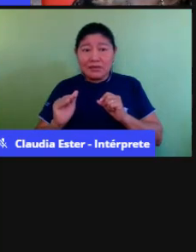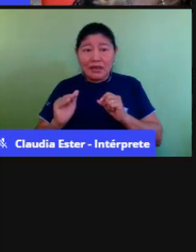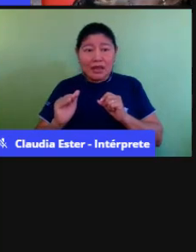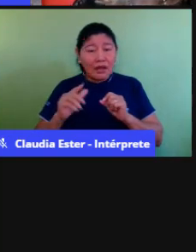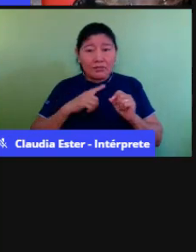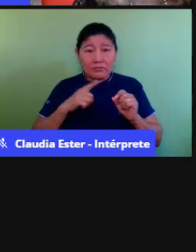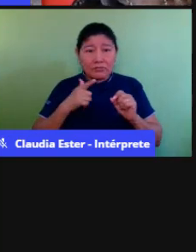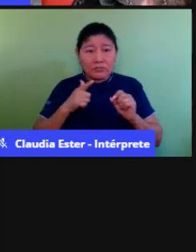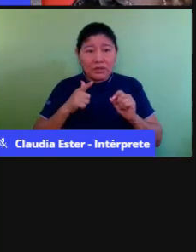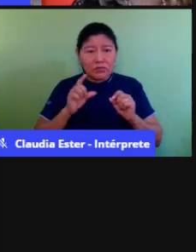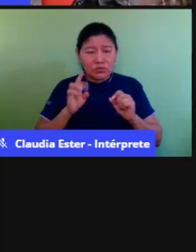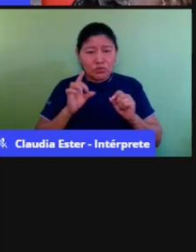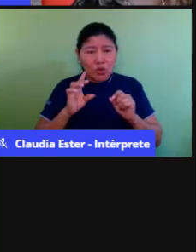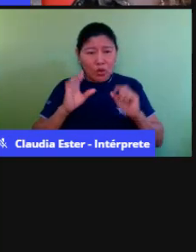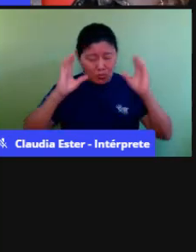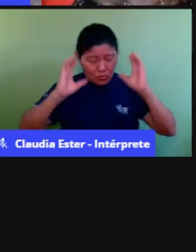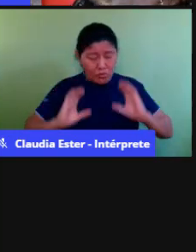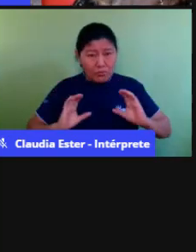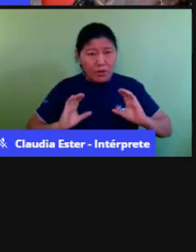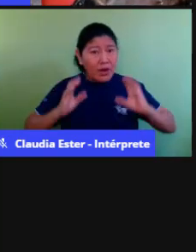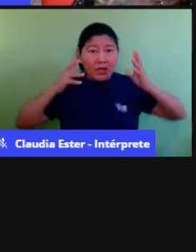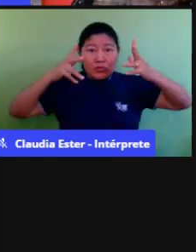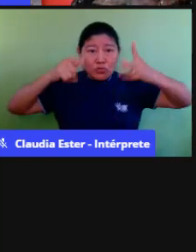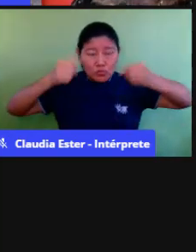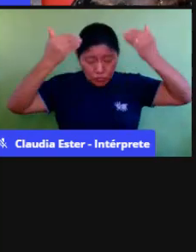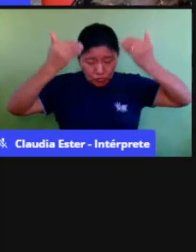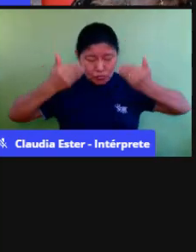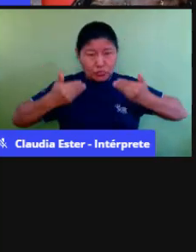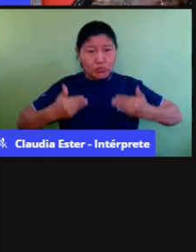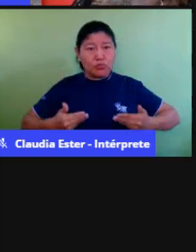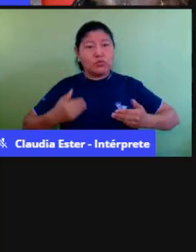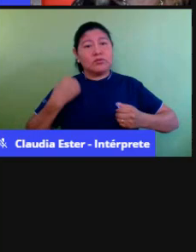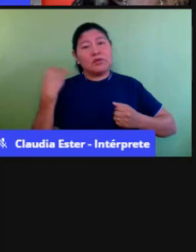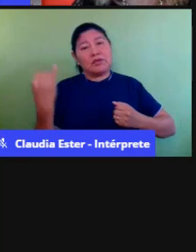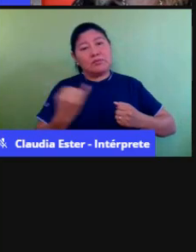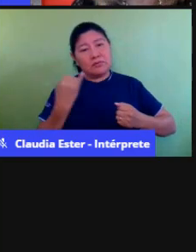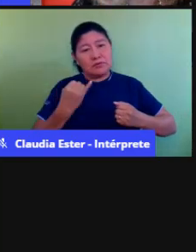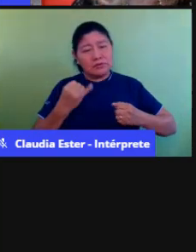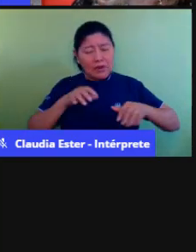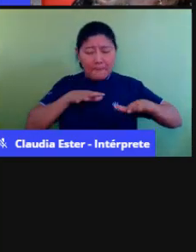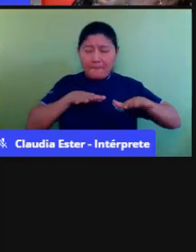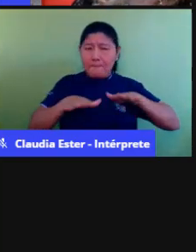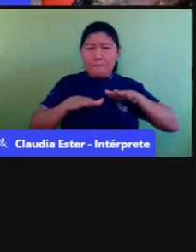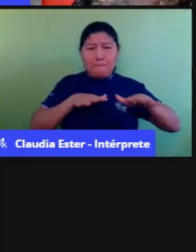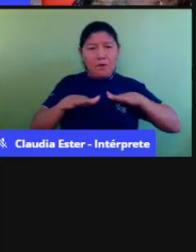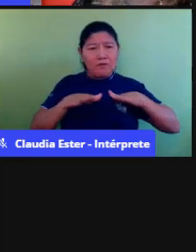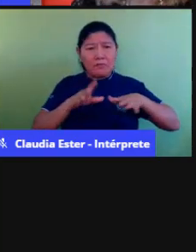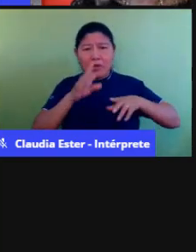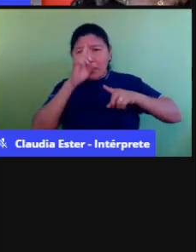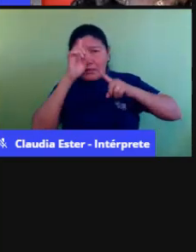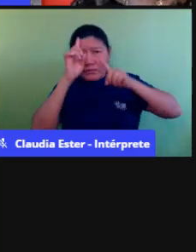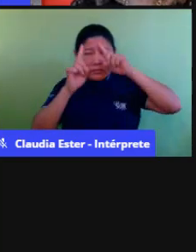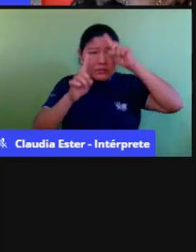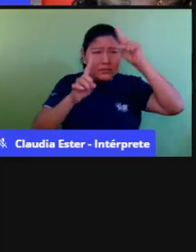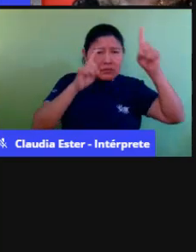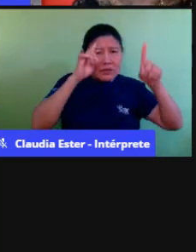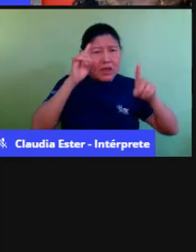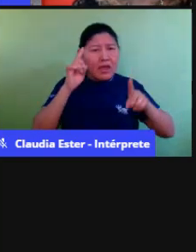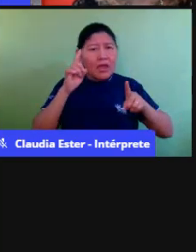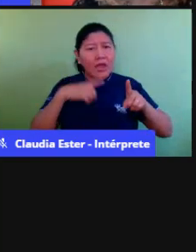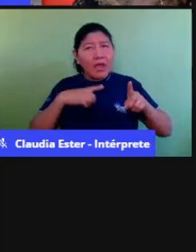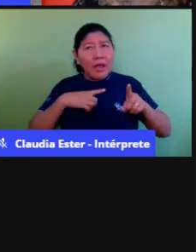um corpo, um conjunto de capacidades motoras, cognitivas, sociais e culturais. Por